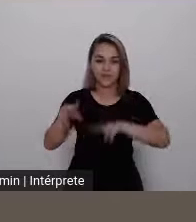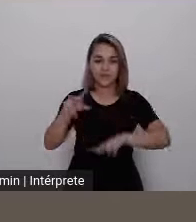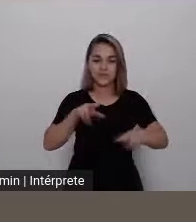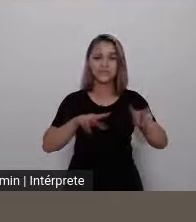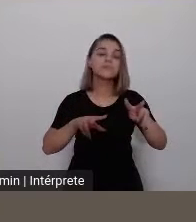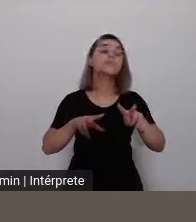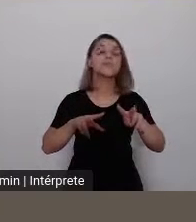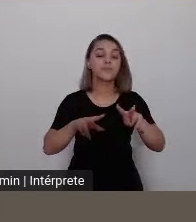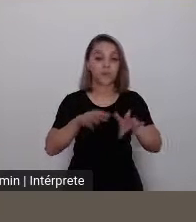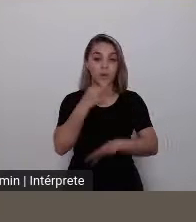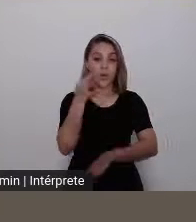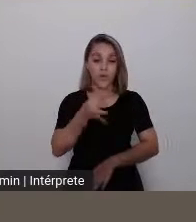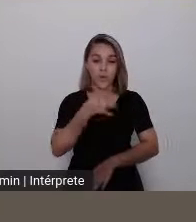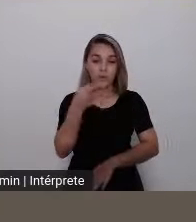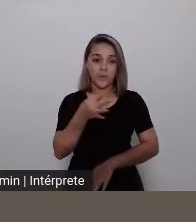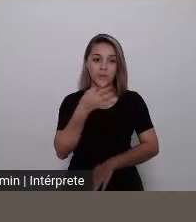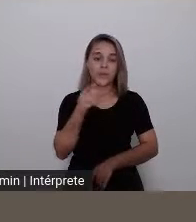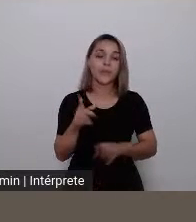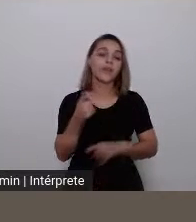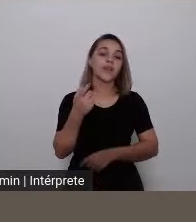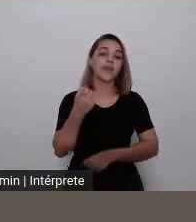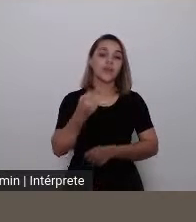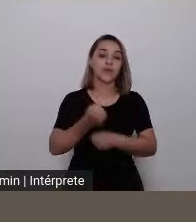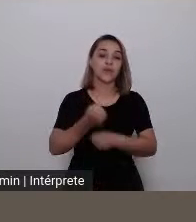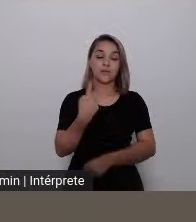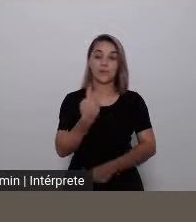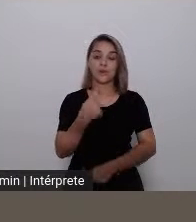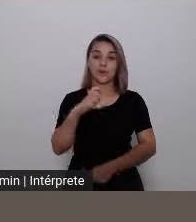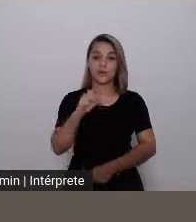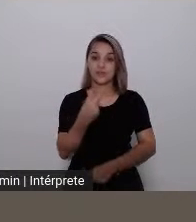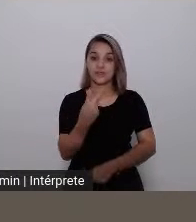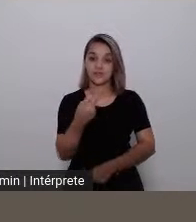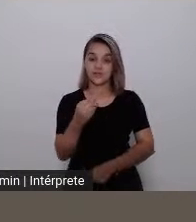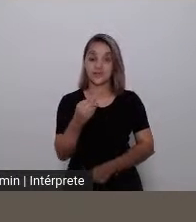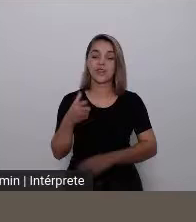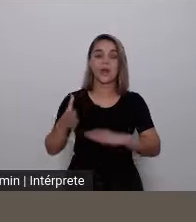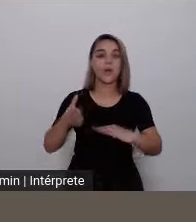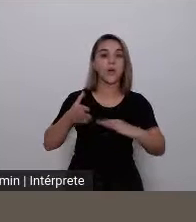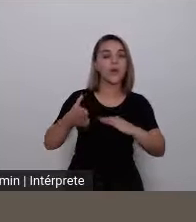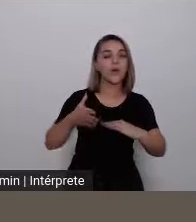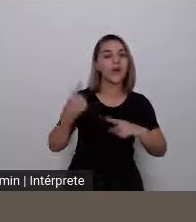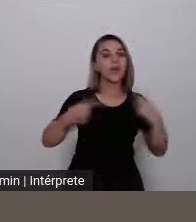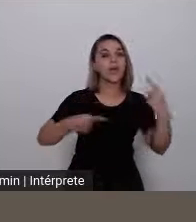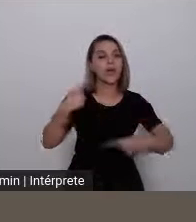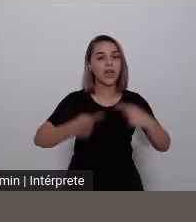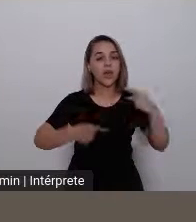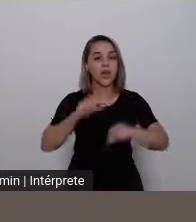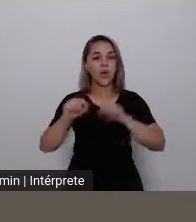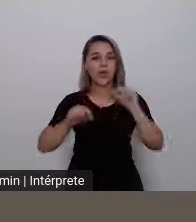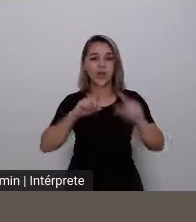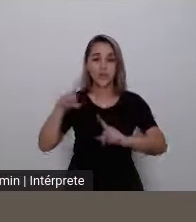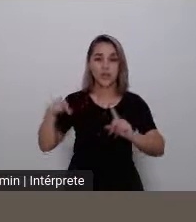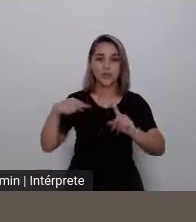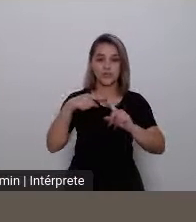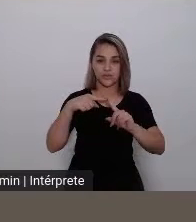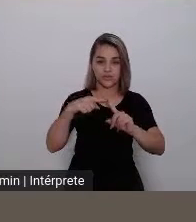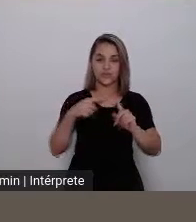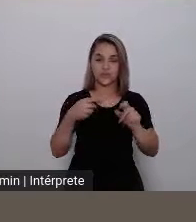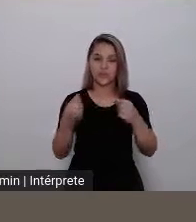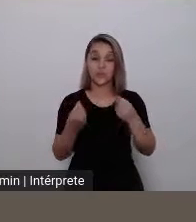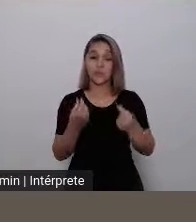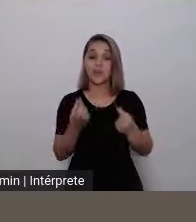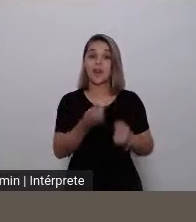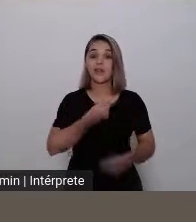se chama 1922, Modernismos em Debate, tem como objetivo promover uma revisão crítica da Semana de Arte Moderna